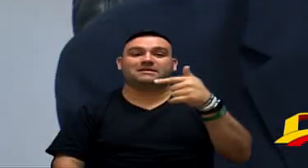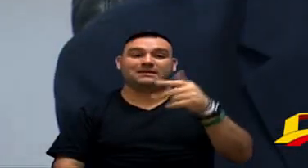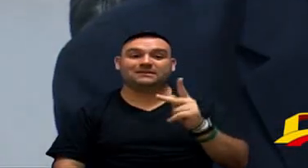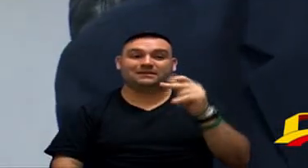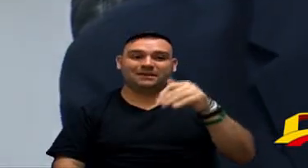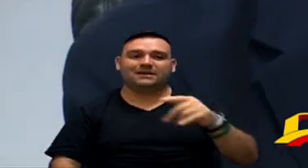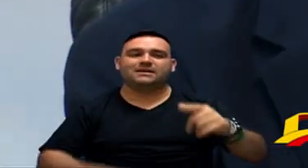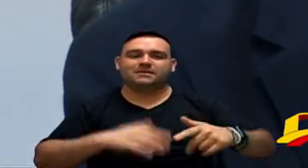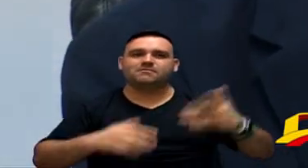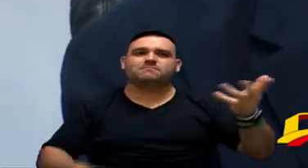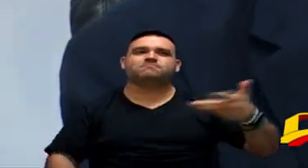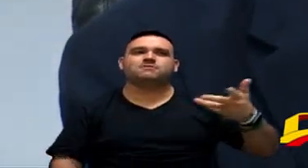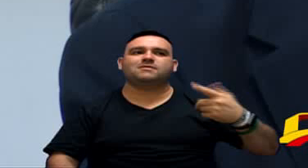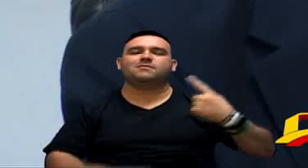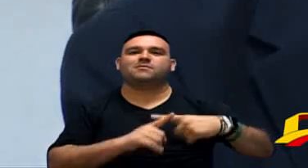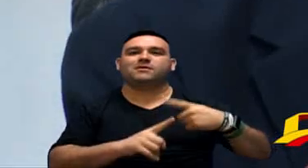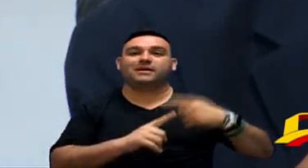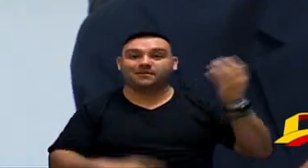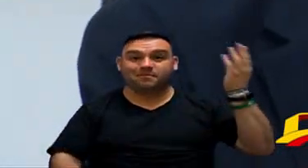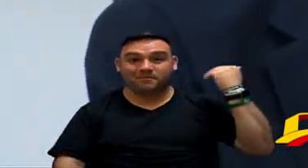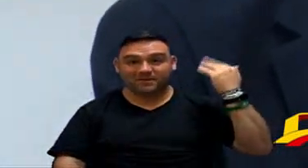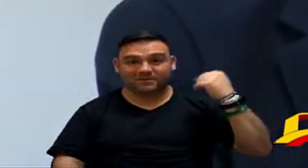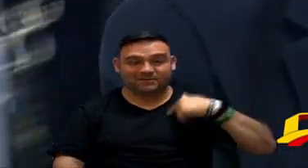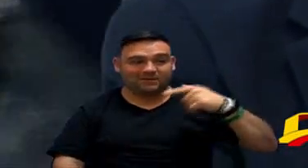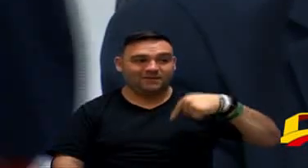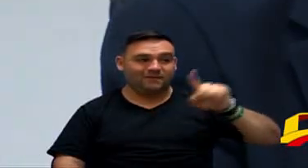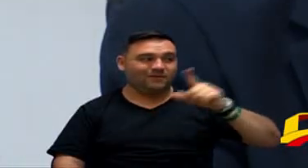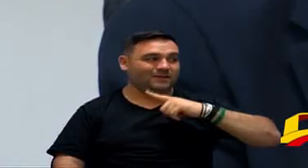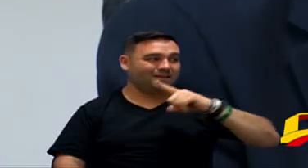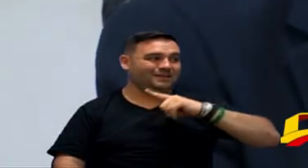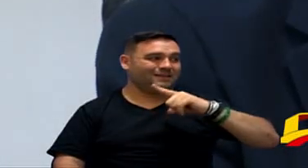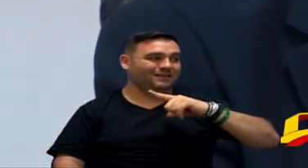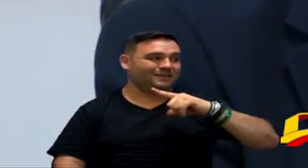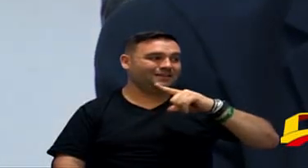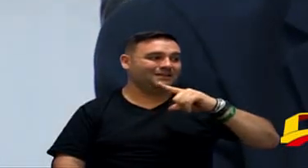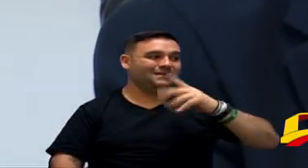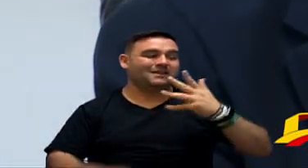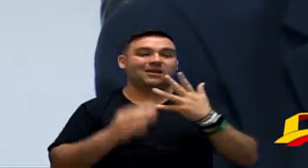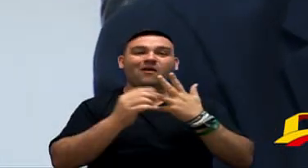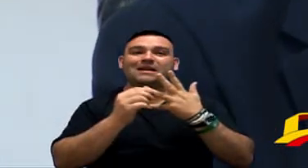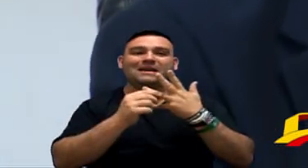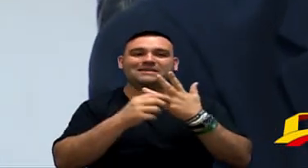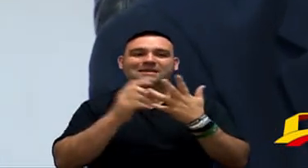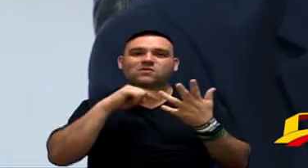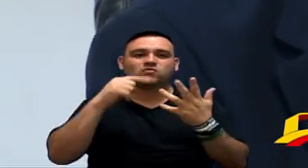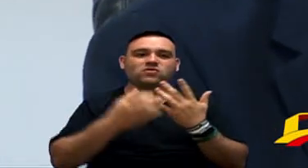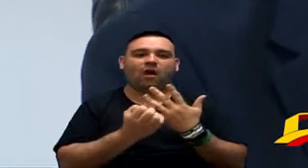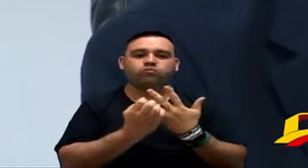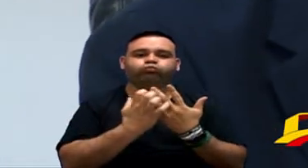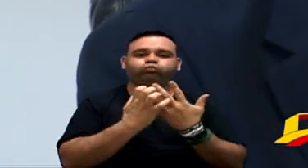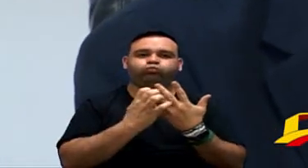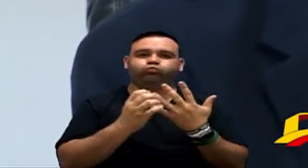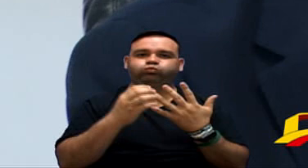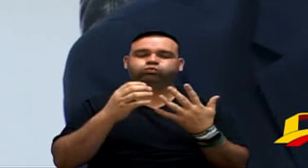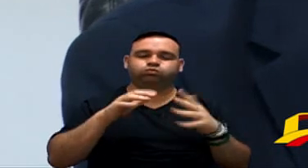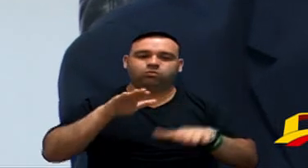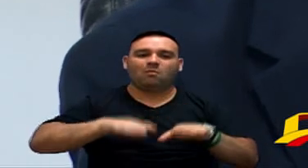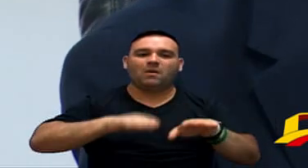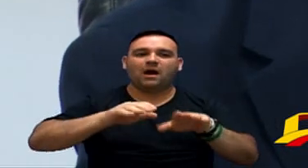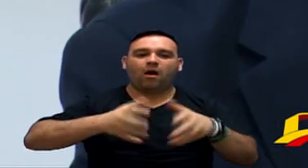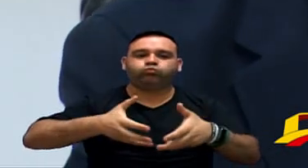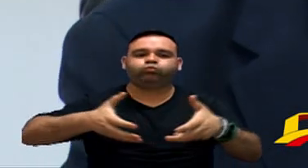ver se eu consigo chegar lá que aí teve uma vez ah eu cheguei minha aliança não conseguia ter aliança no dedo porque encheu a mão encheu o pé